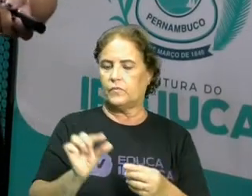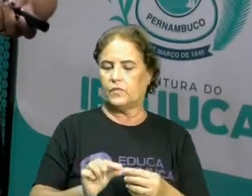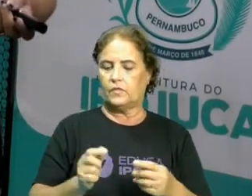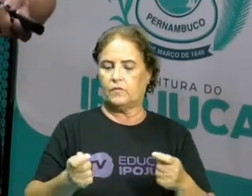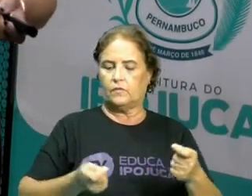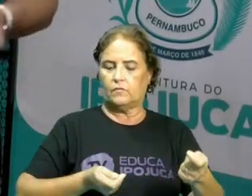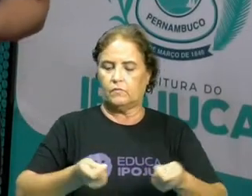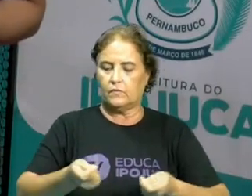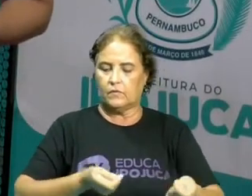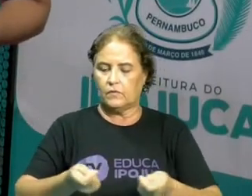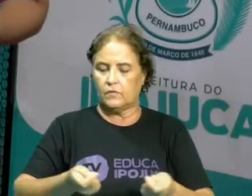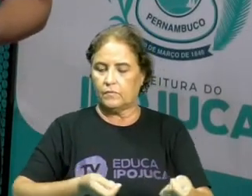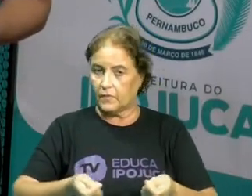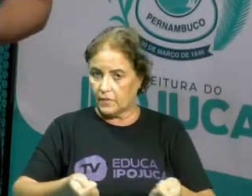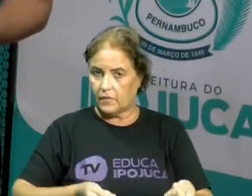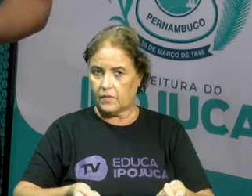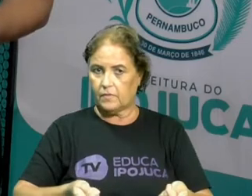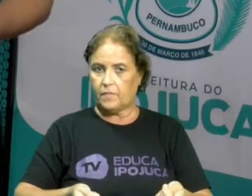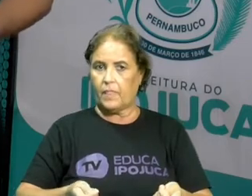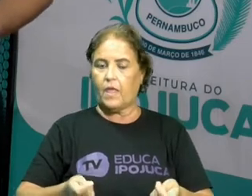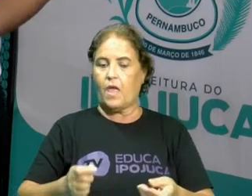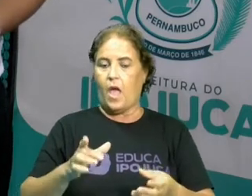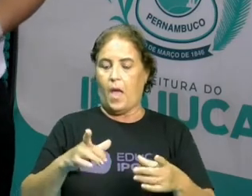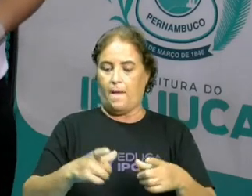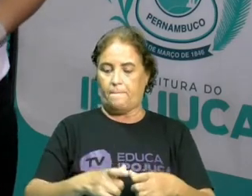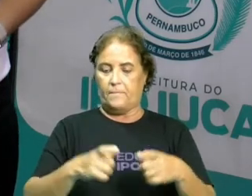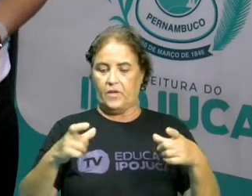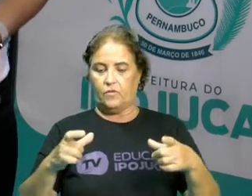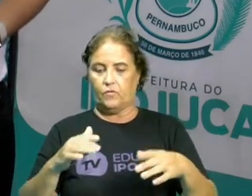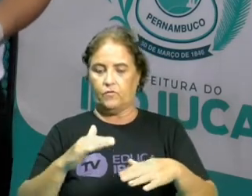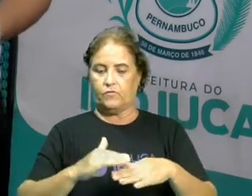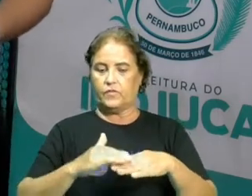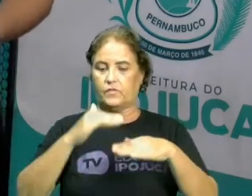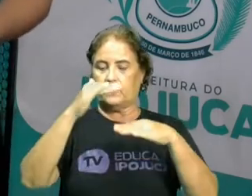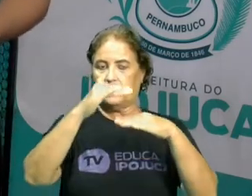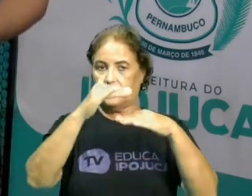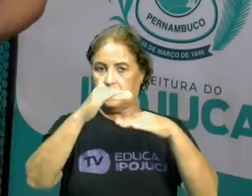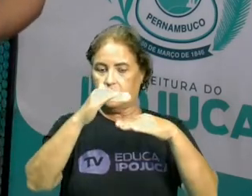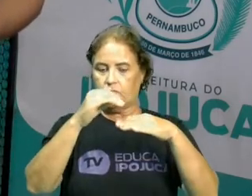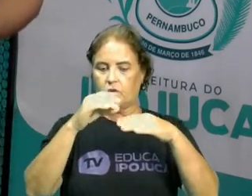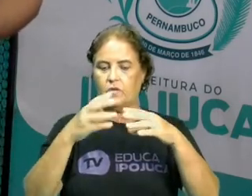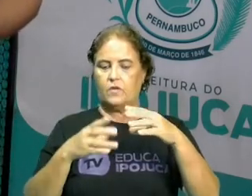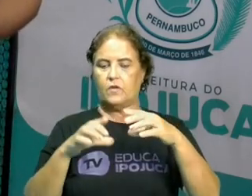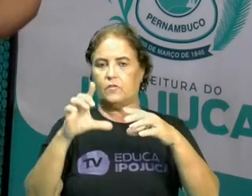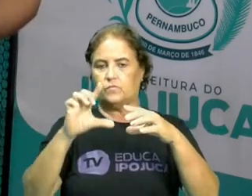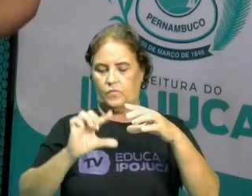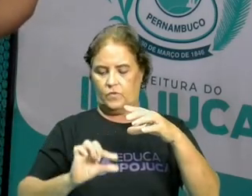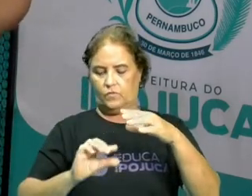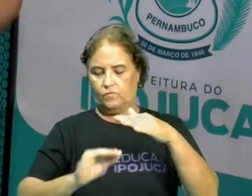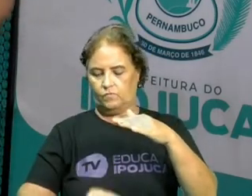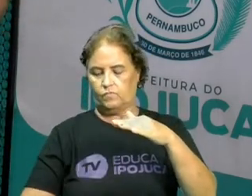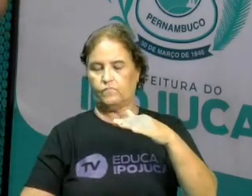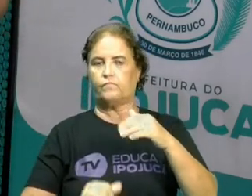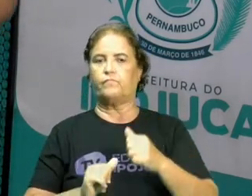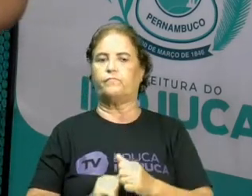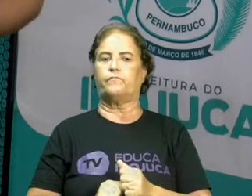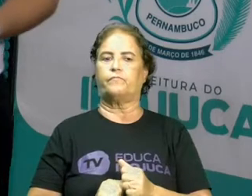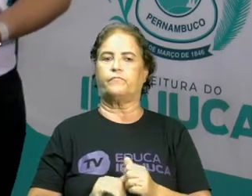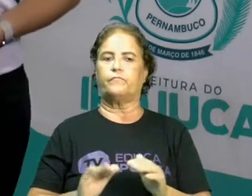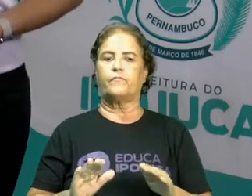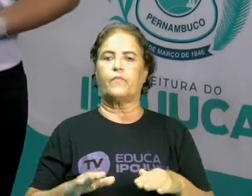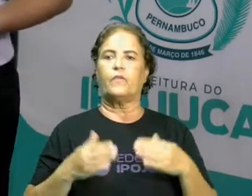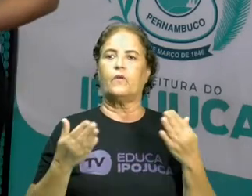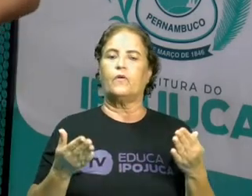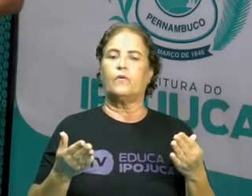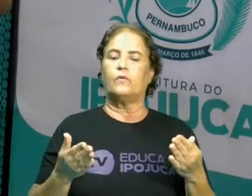vou separar. Então as maiores vão ficar em cima. E as menores elas vão então descer.